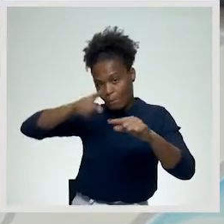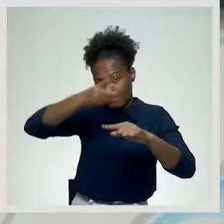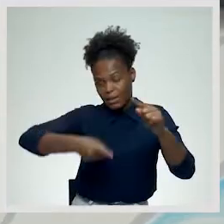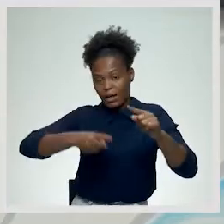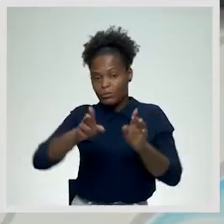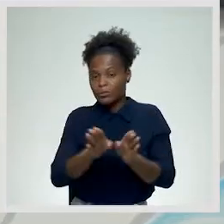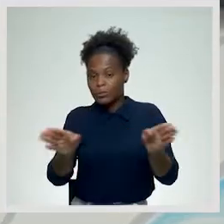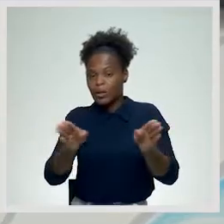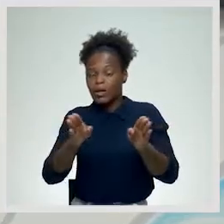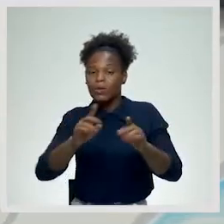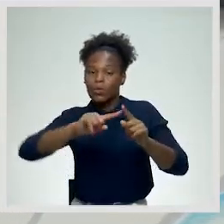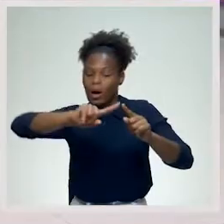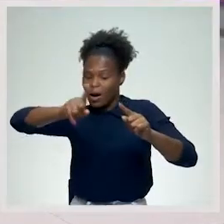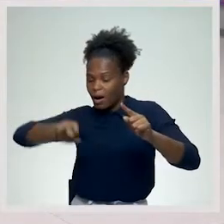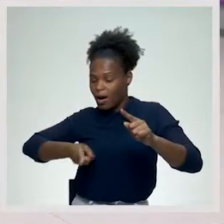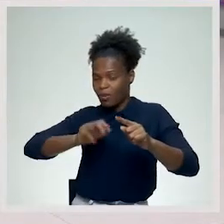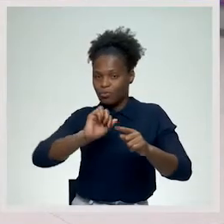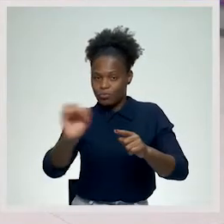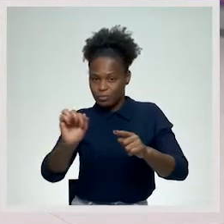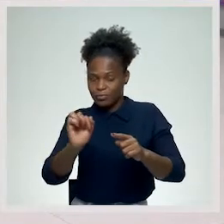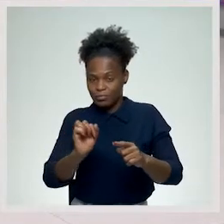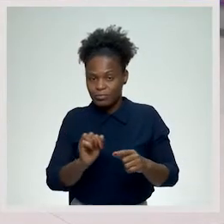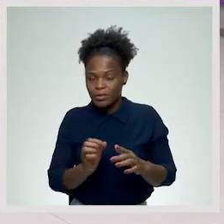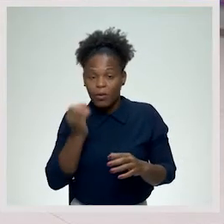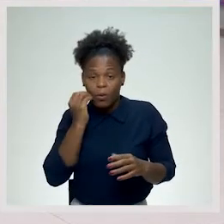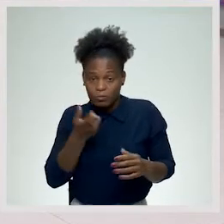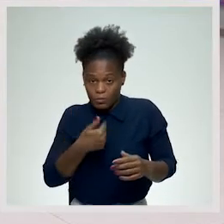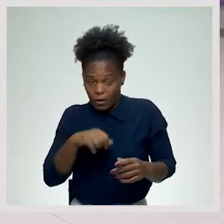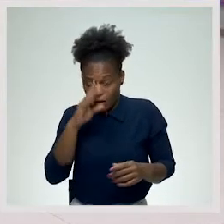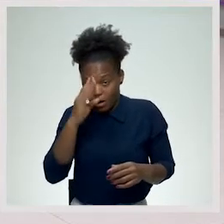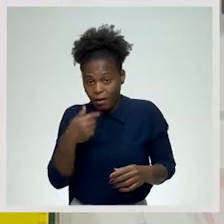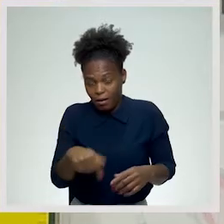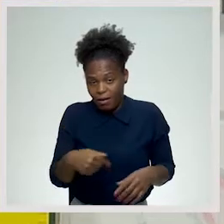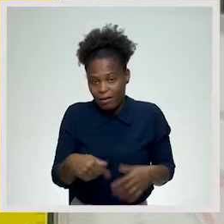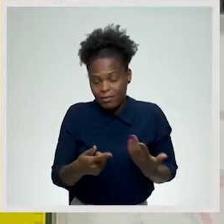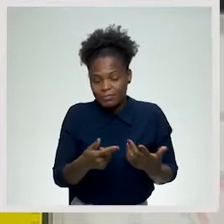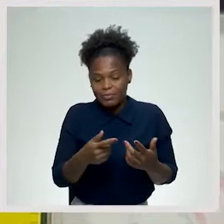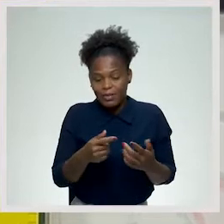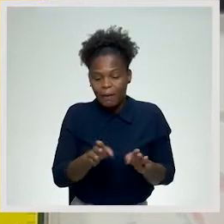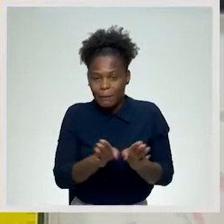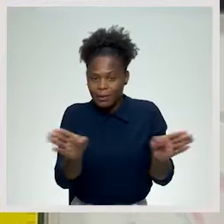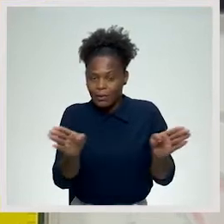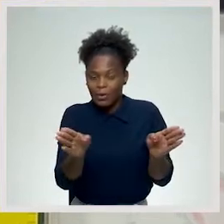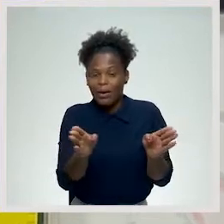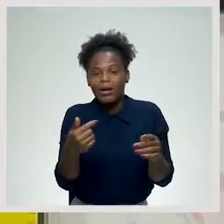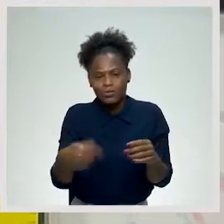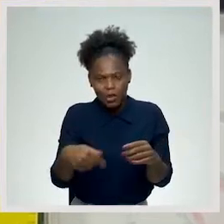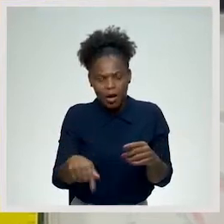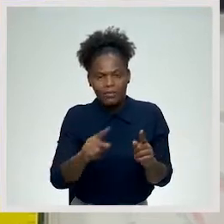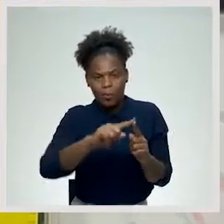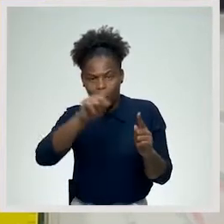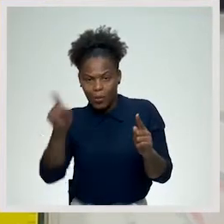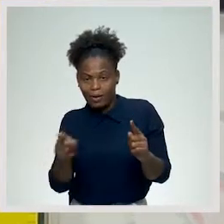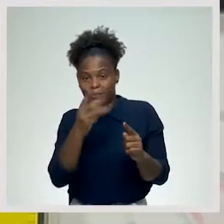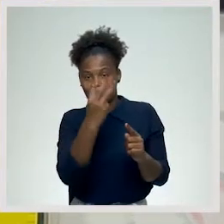seu arco correspondente. Como nós temos a amplitude do arco correspondente, que é